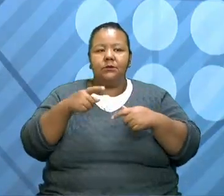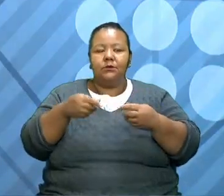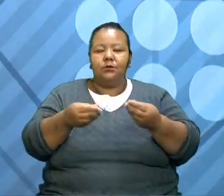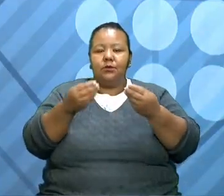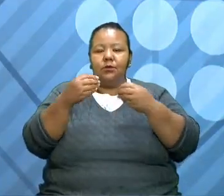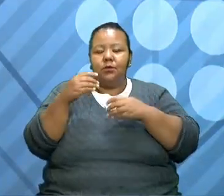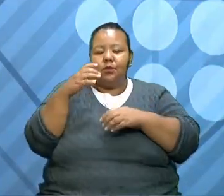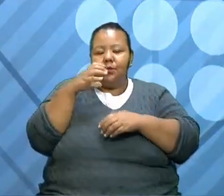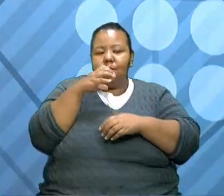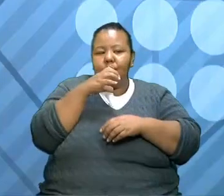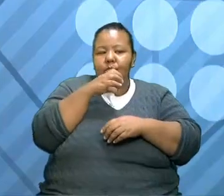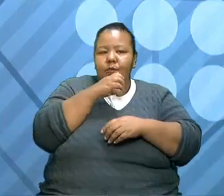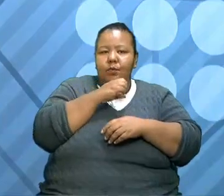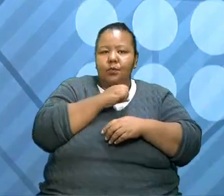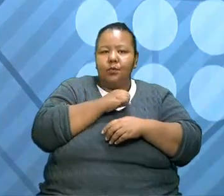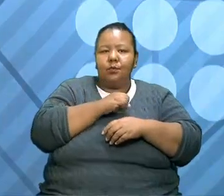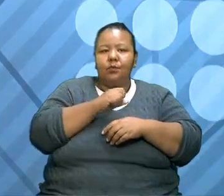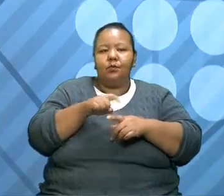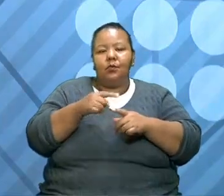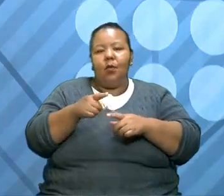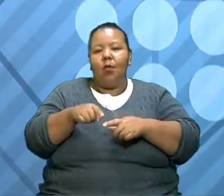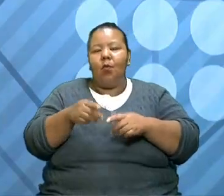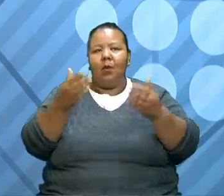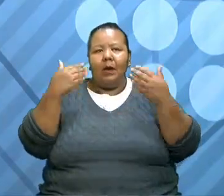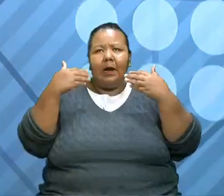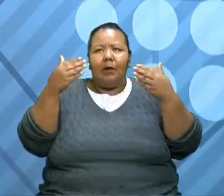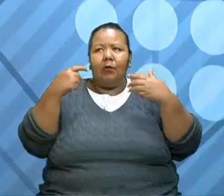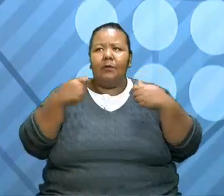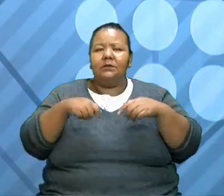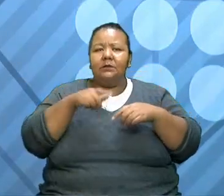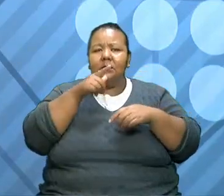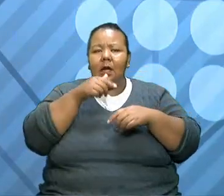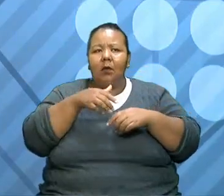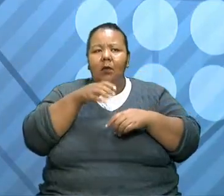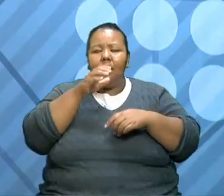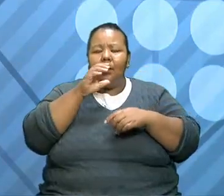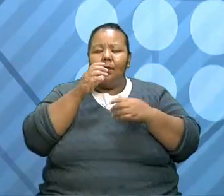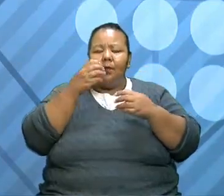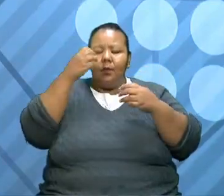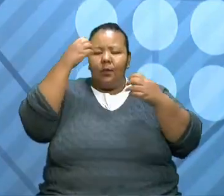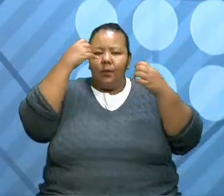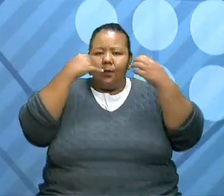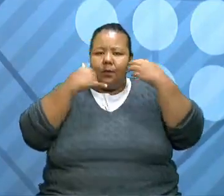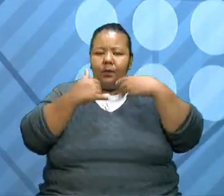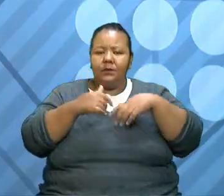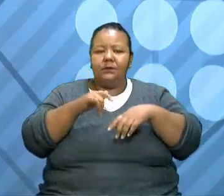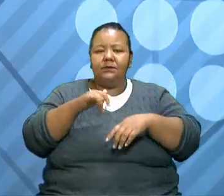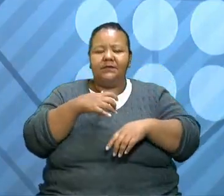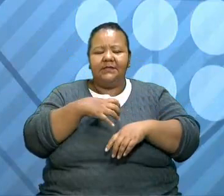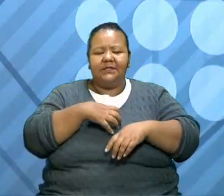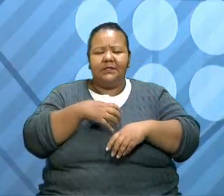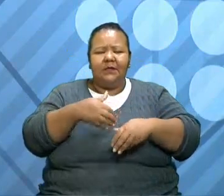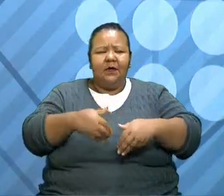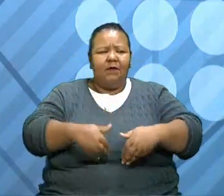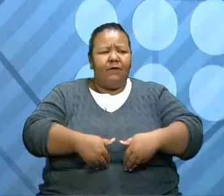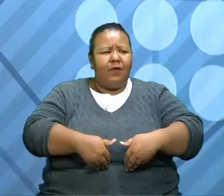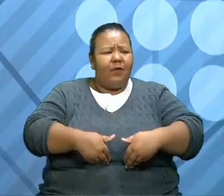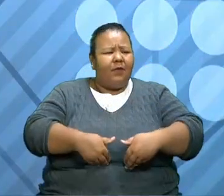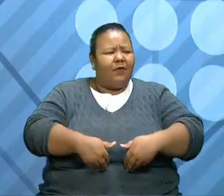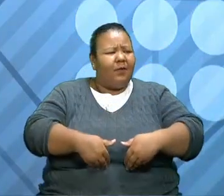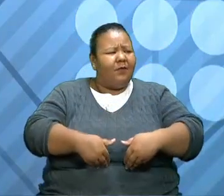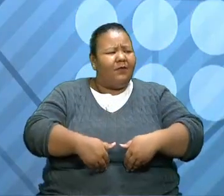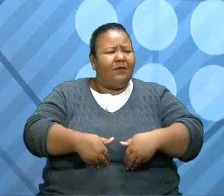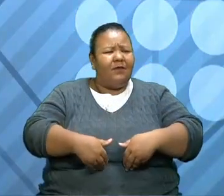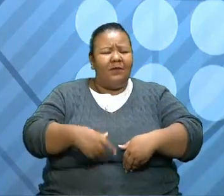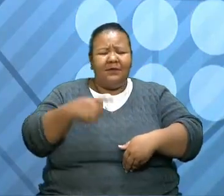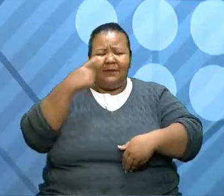quente ou mesmo de manter fresco. Eu tenho essas necessidades. Se você sentir muita, mas muita fome, você não vai conseguir pensar em